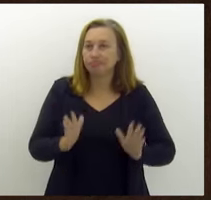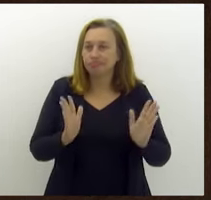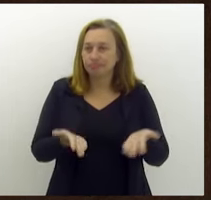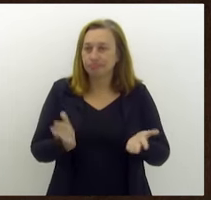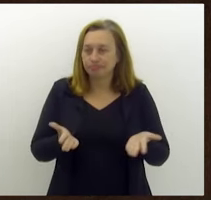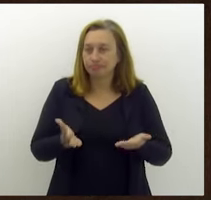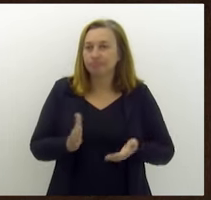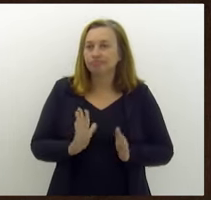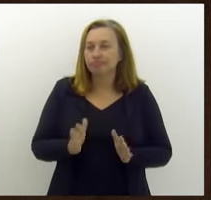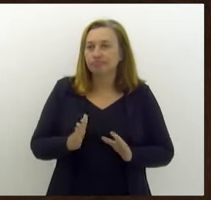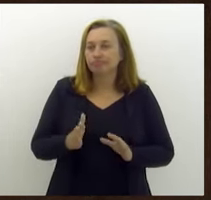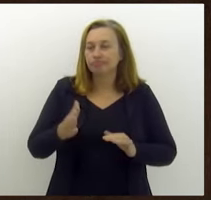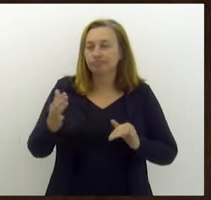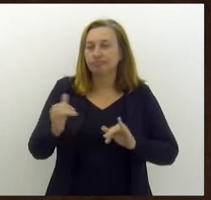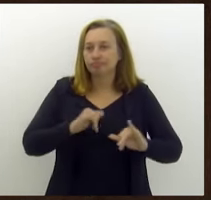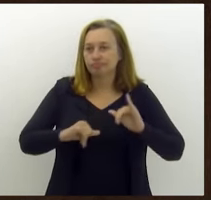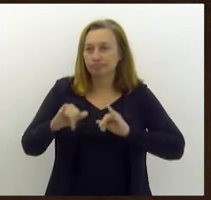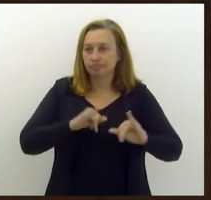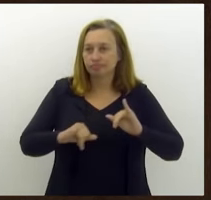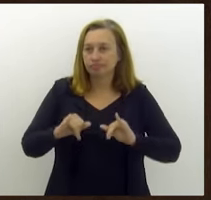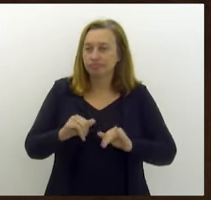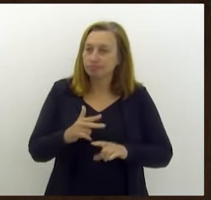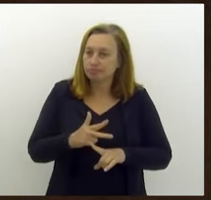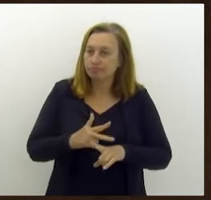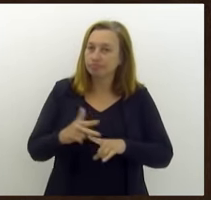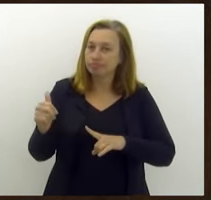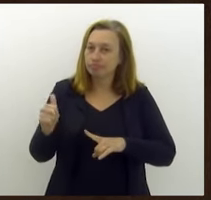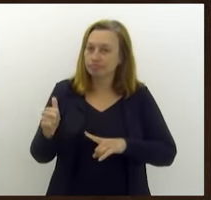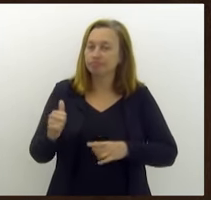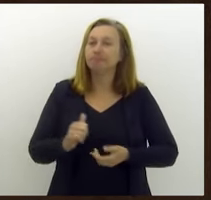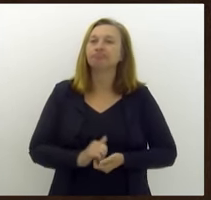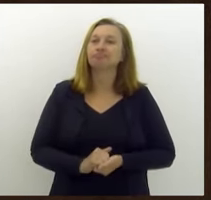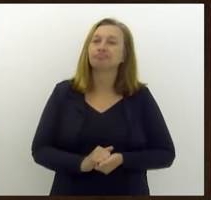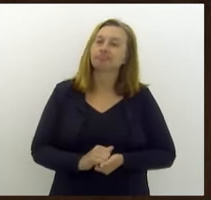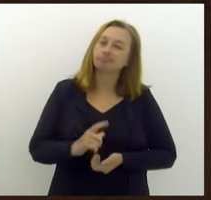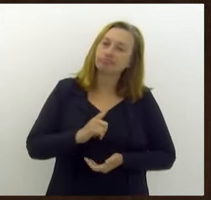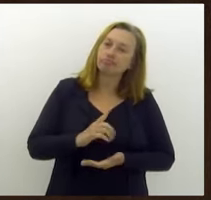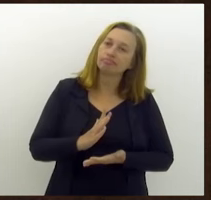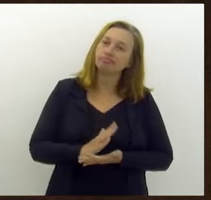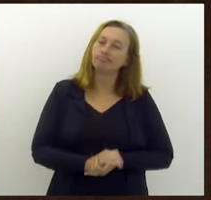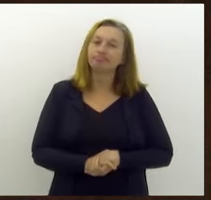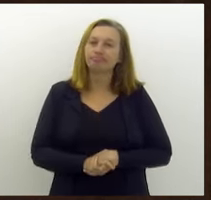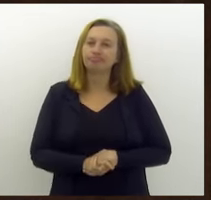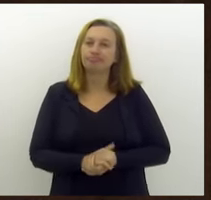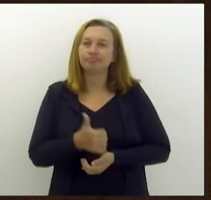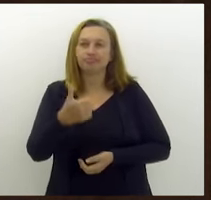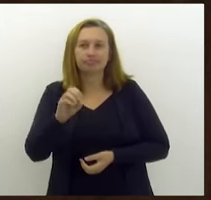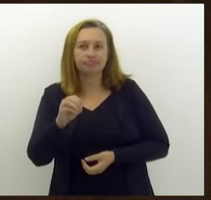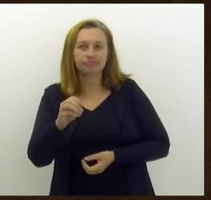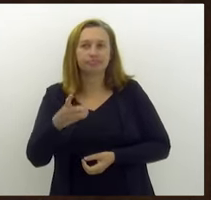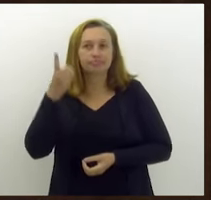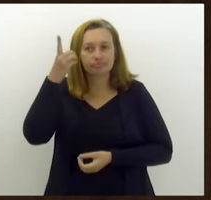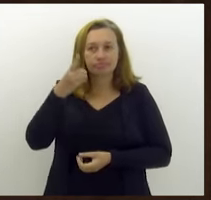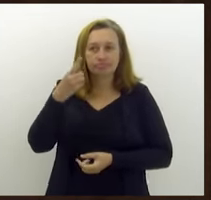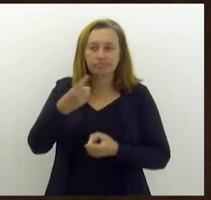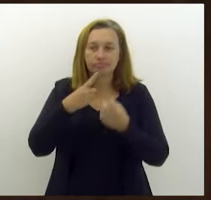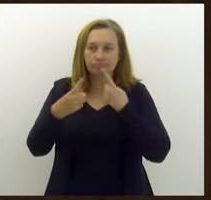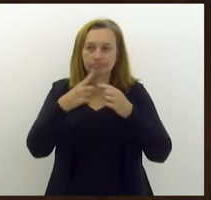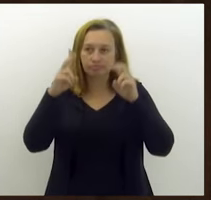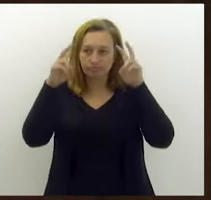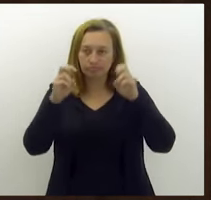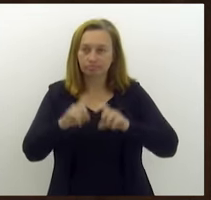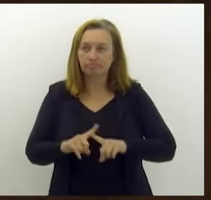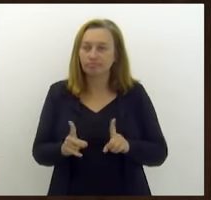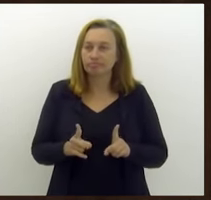tenha dado um recado pra gente que a gente vai ser vencido né tivemos aqui 10 deputados discutir na matéria